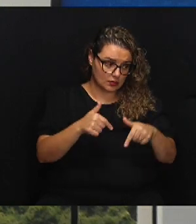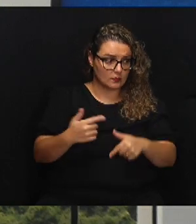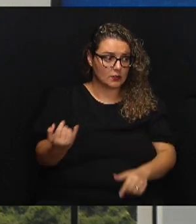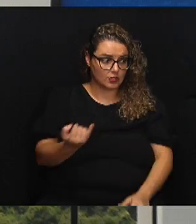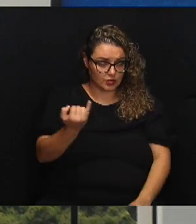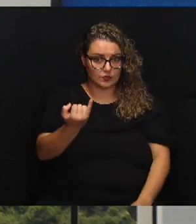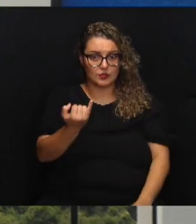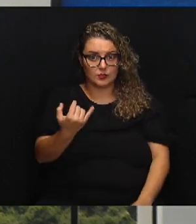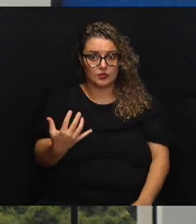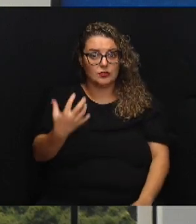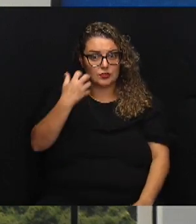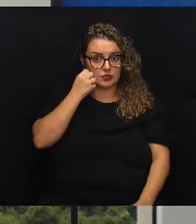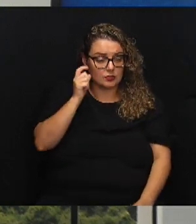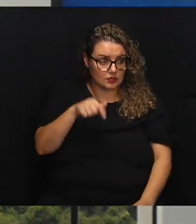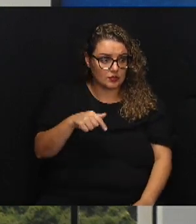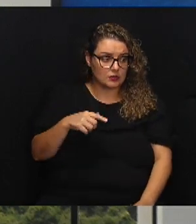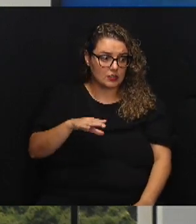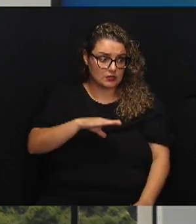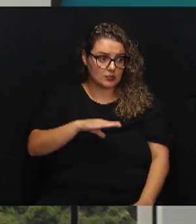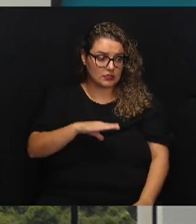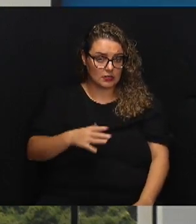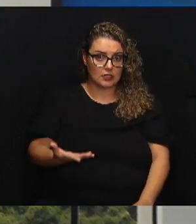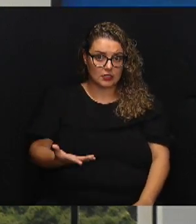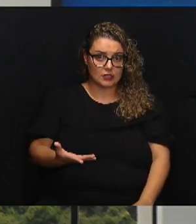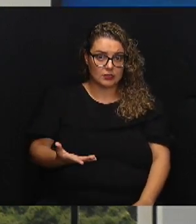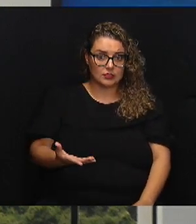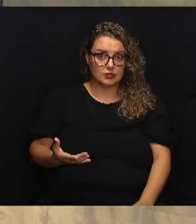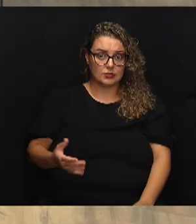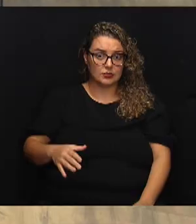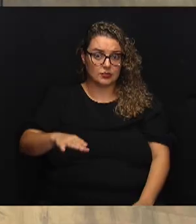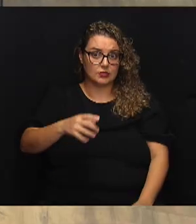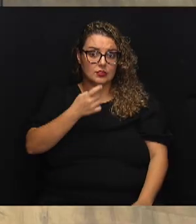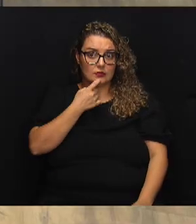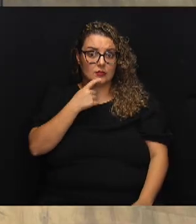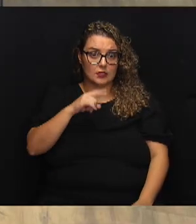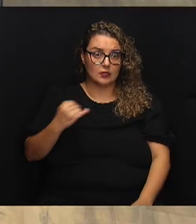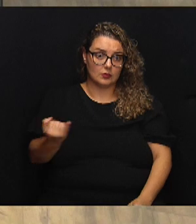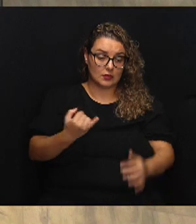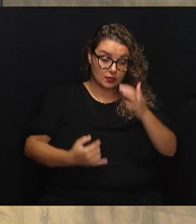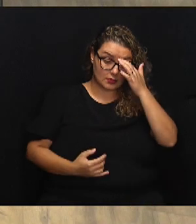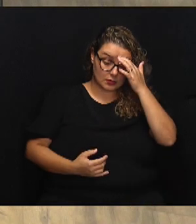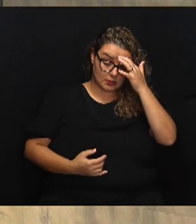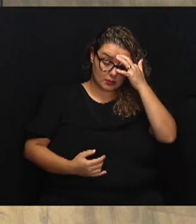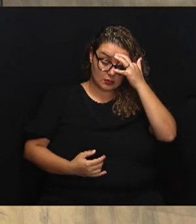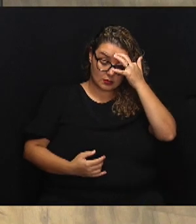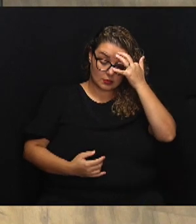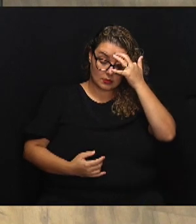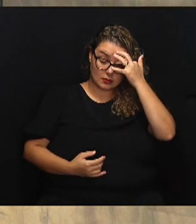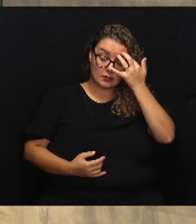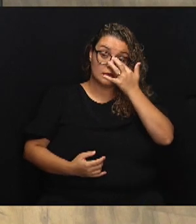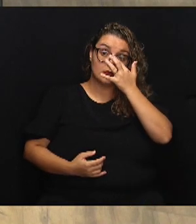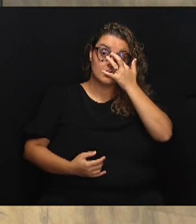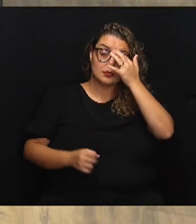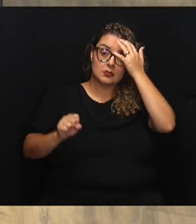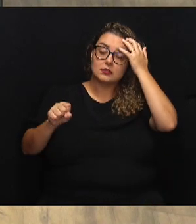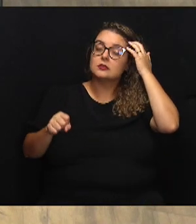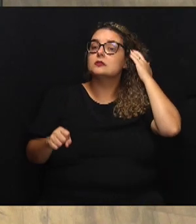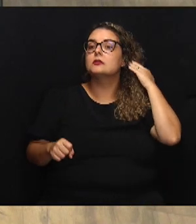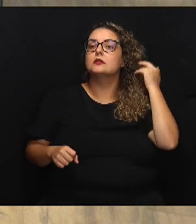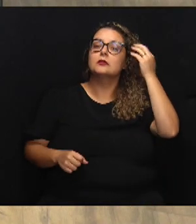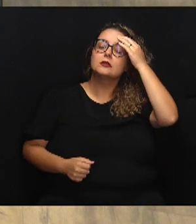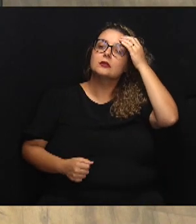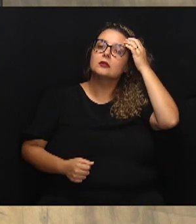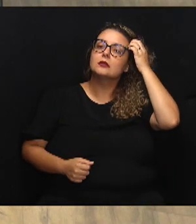também de adoção, né? Aqui na cidade de Campinas, que é algo muito importante. Muitíssimo importante. Talvez, assim, castração e adoção